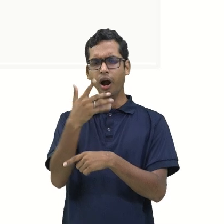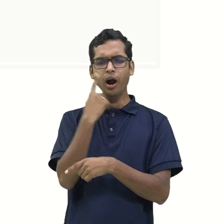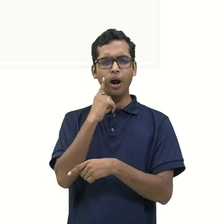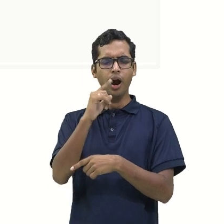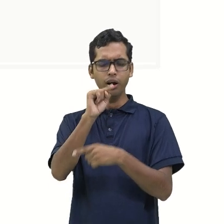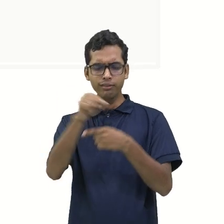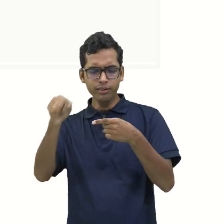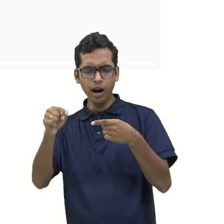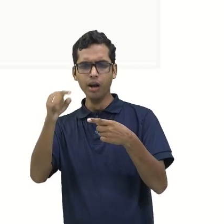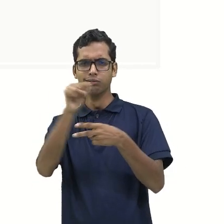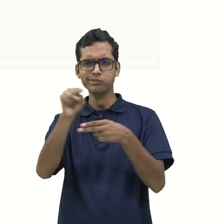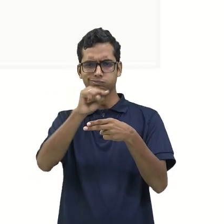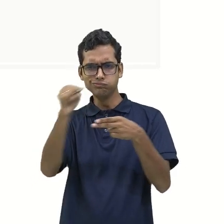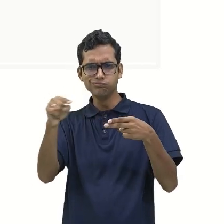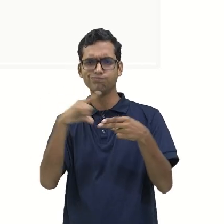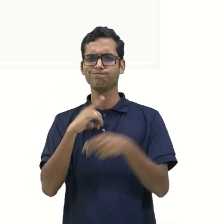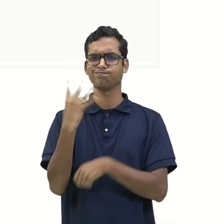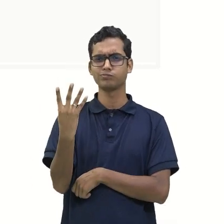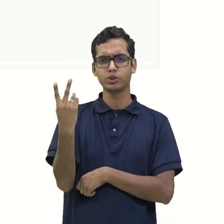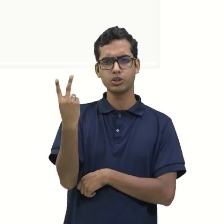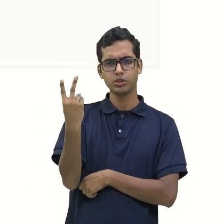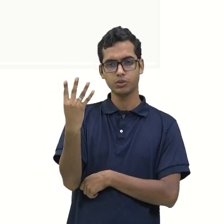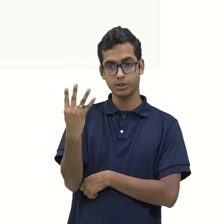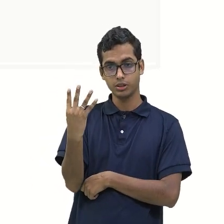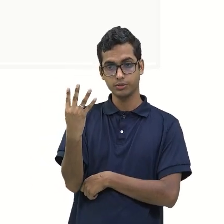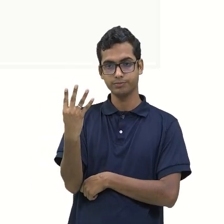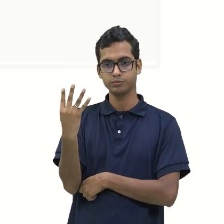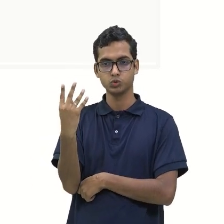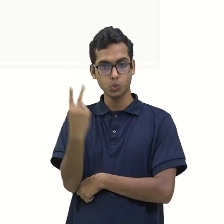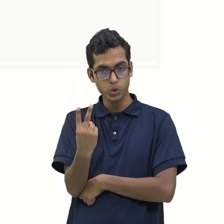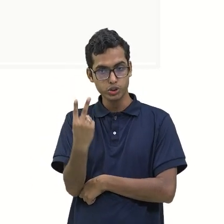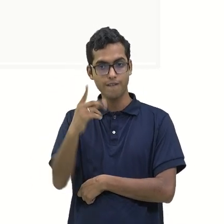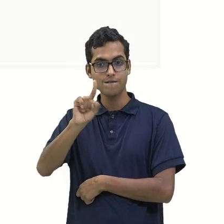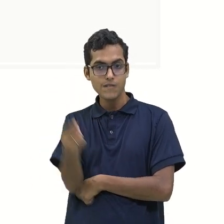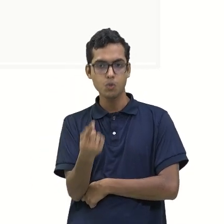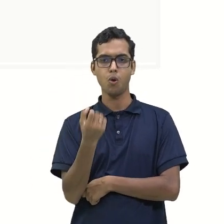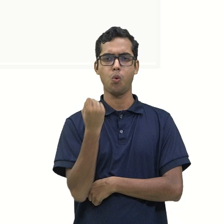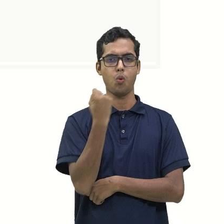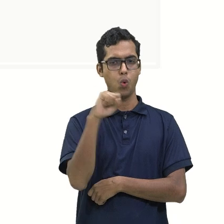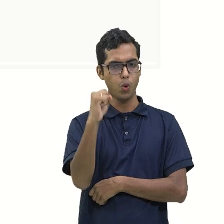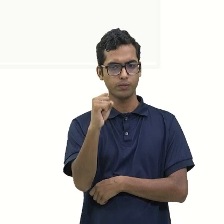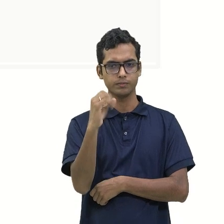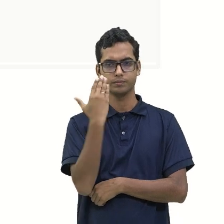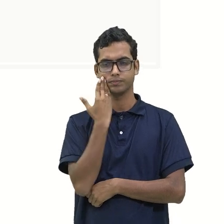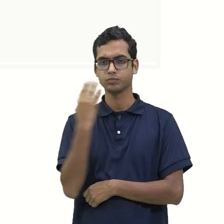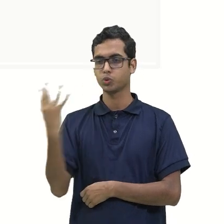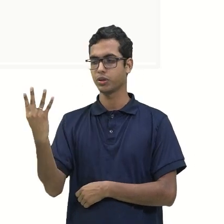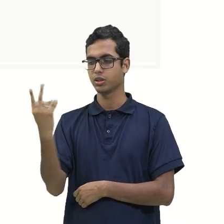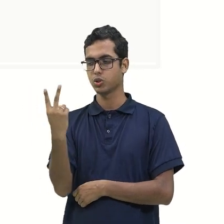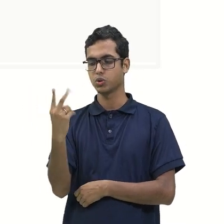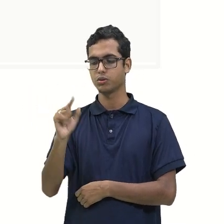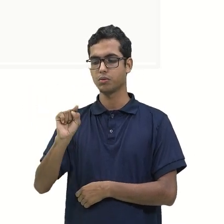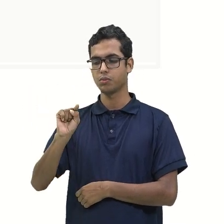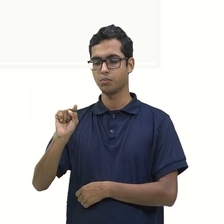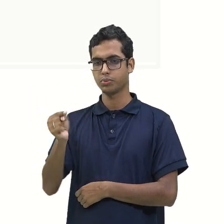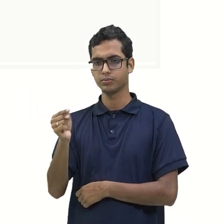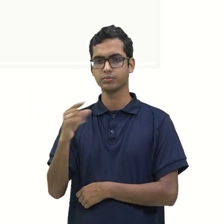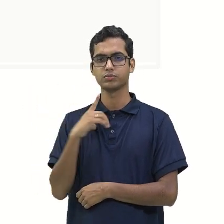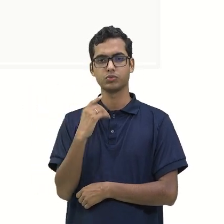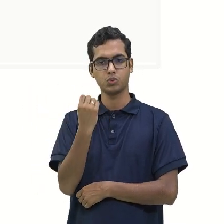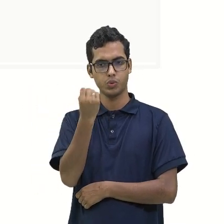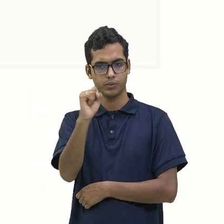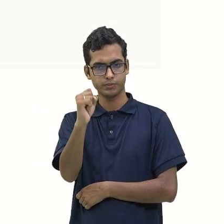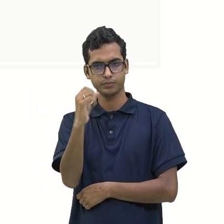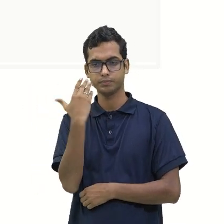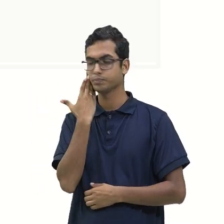assim, aproximadamente 42,8. Então, esse é o resultado da divisão. Vai ser o número